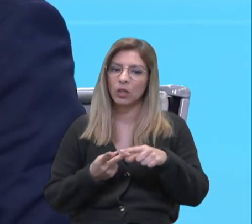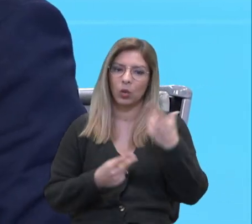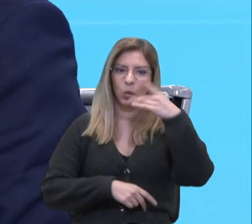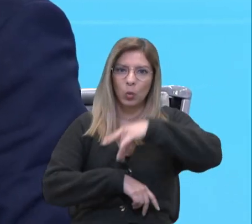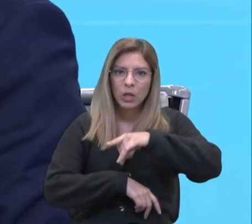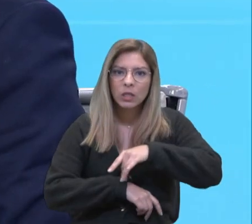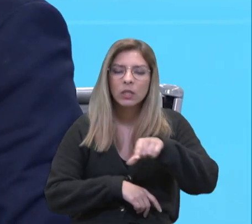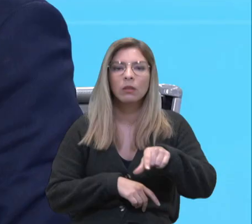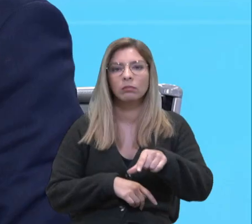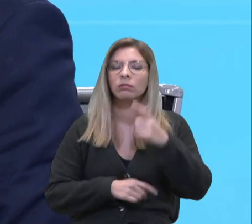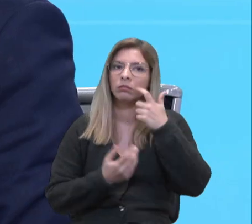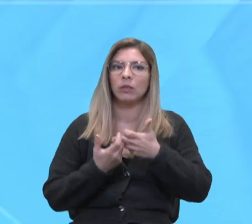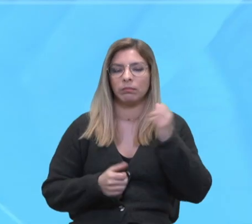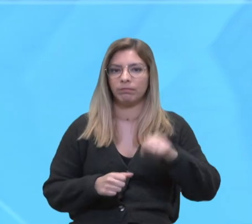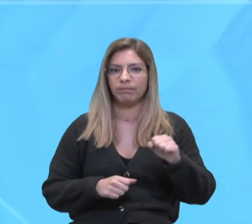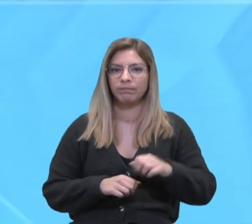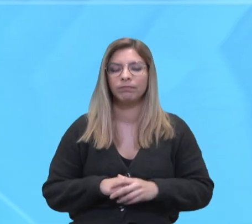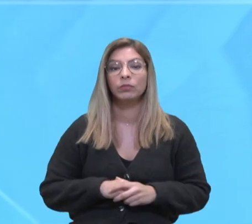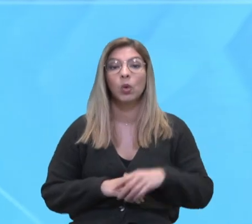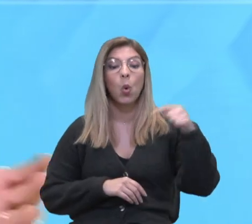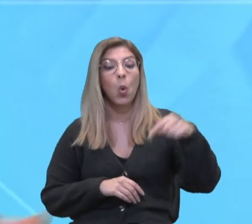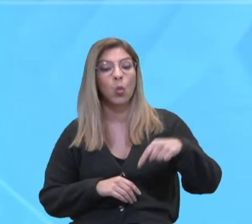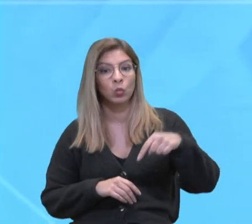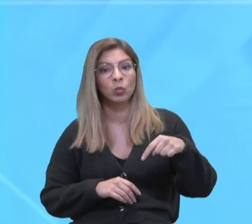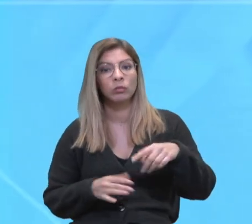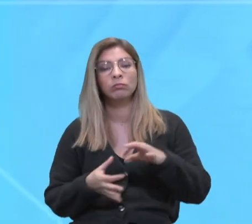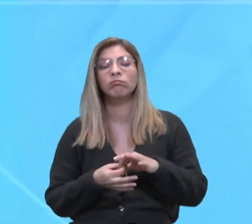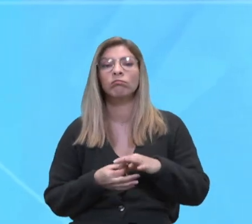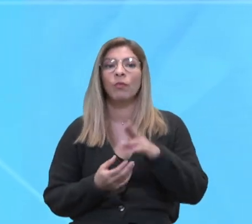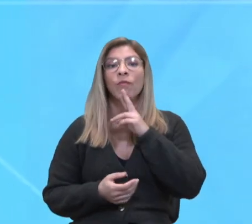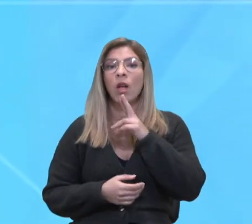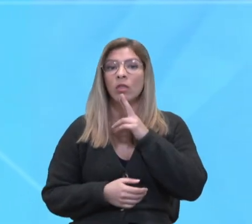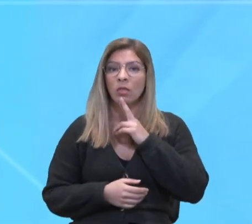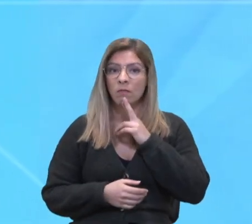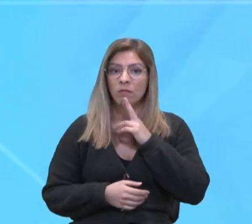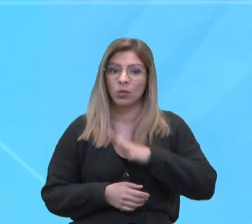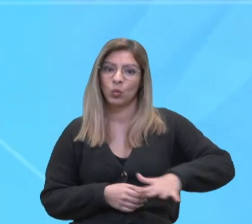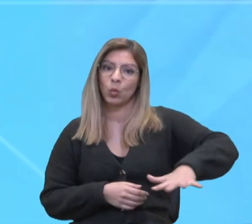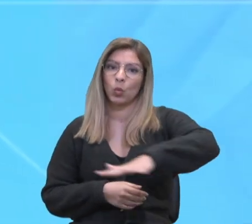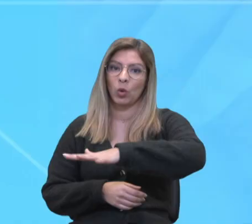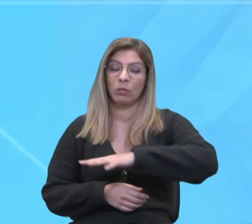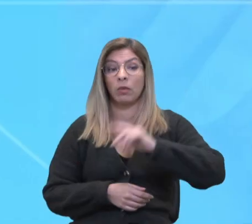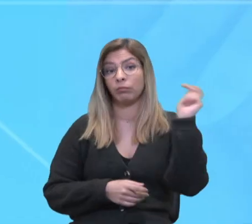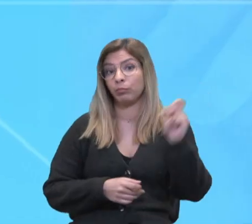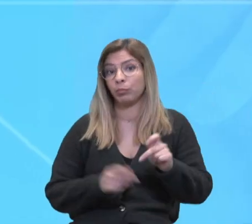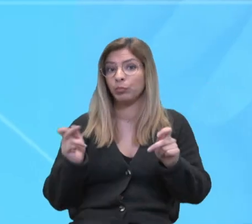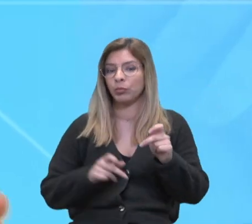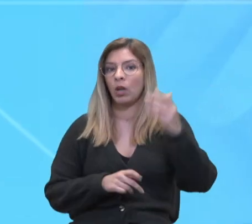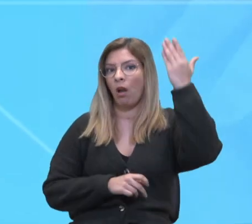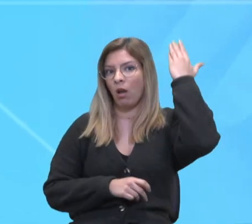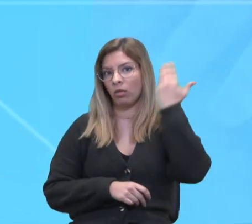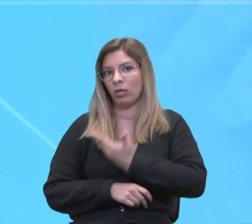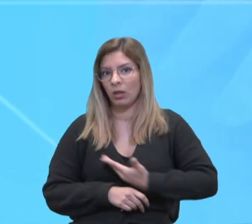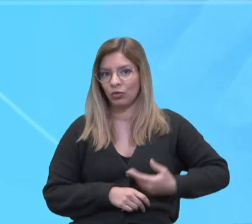em particular. E hoje, no Santuário de Fátima, pelo que ali também aconteceu, quiseram colocar